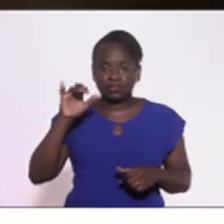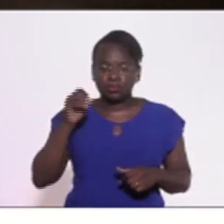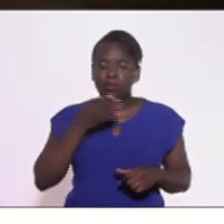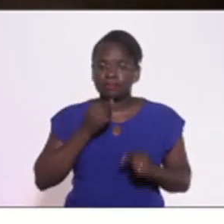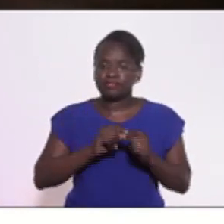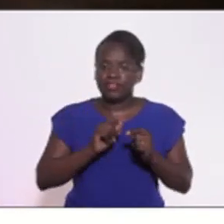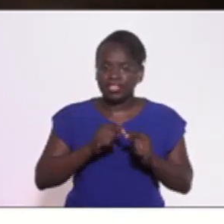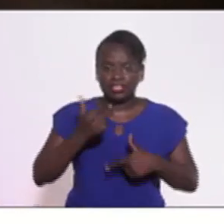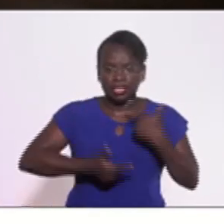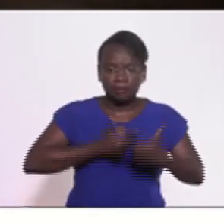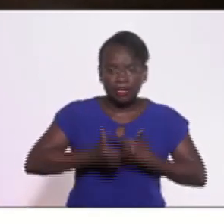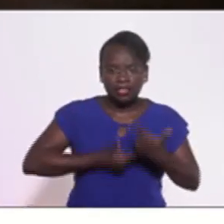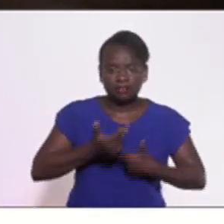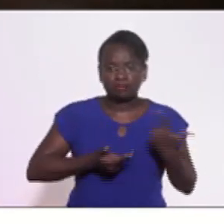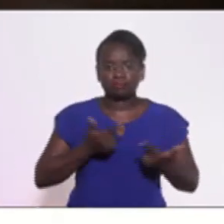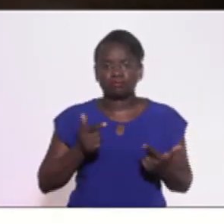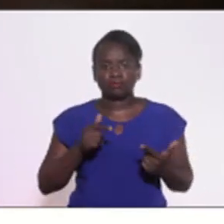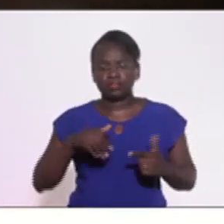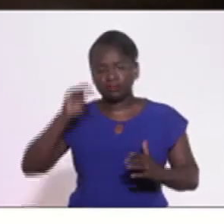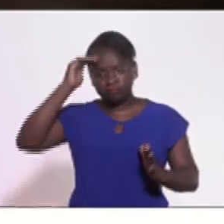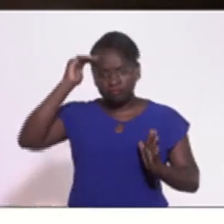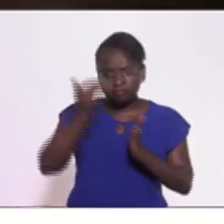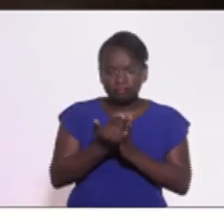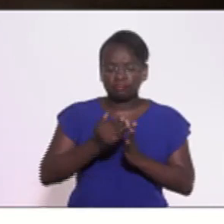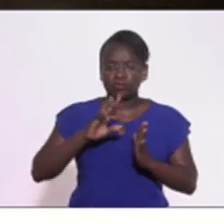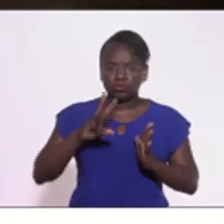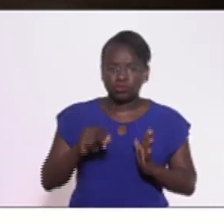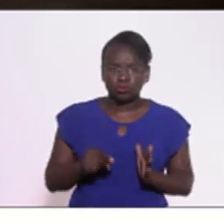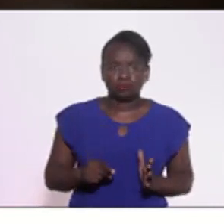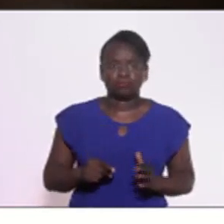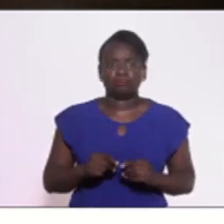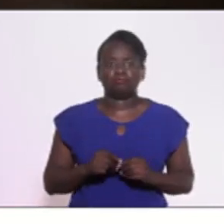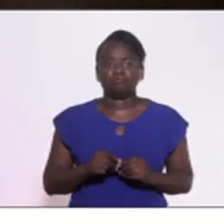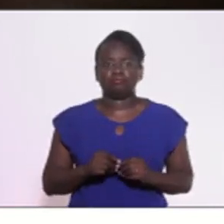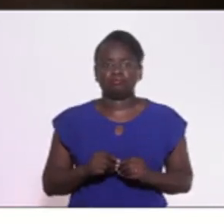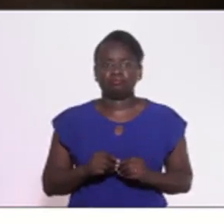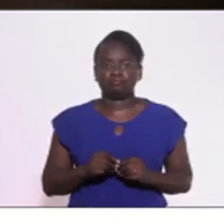realiza as funções e que cumpre as tarefas